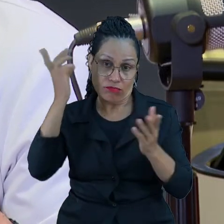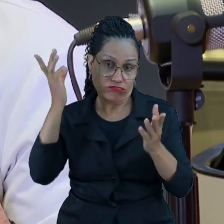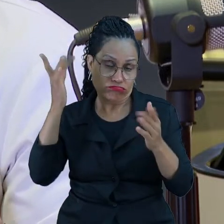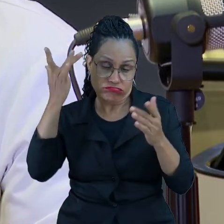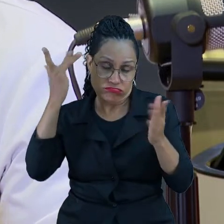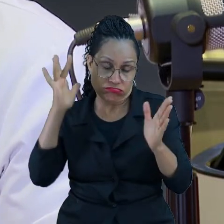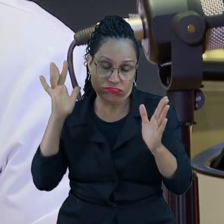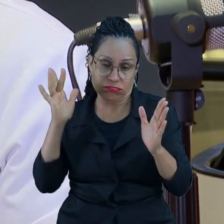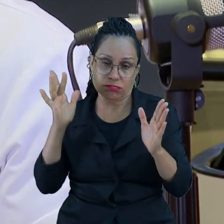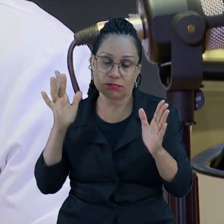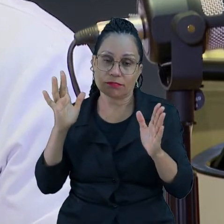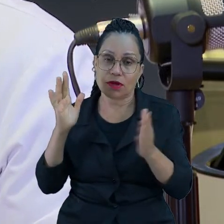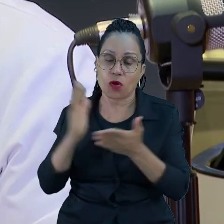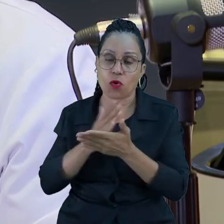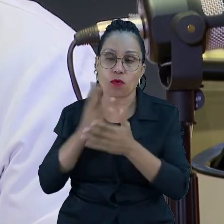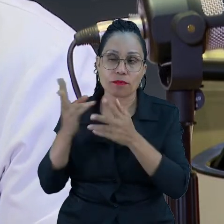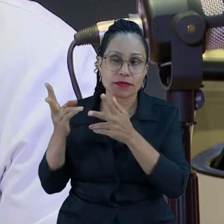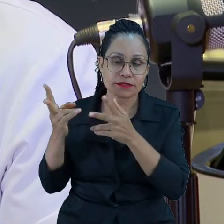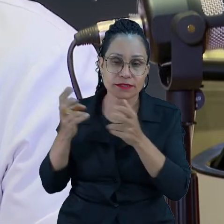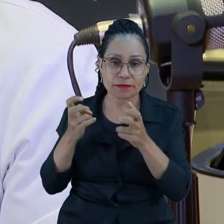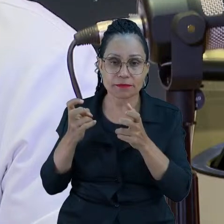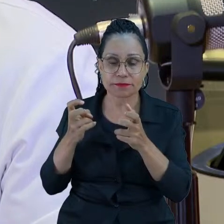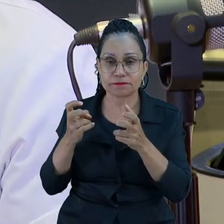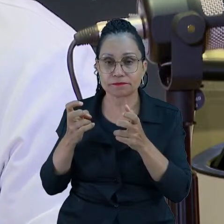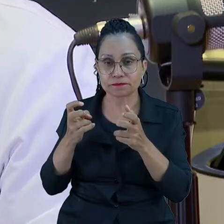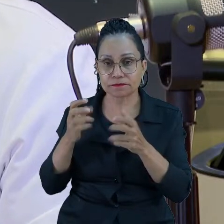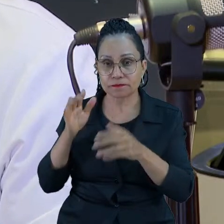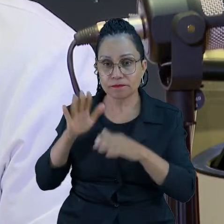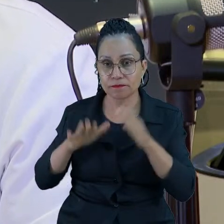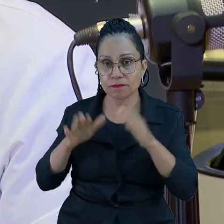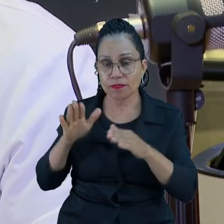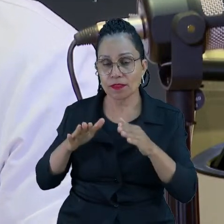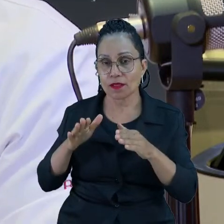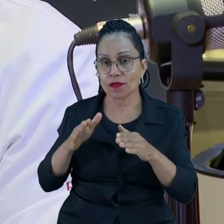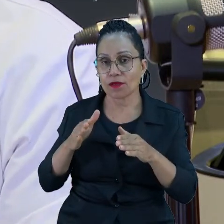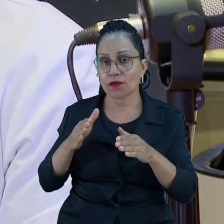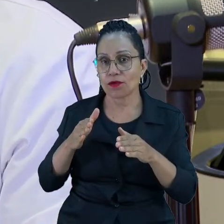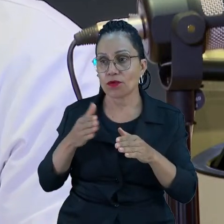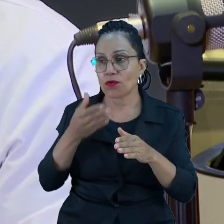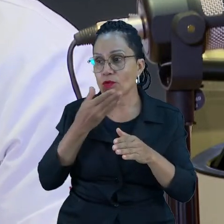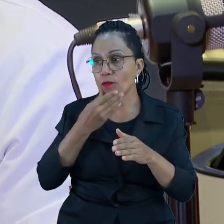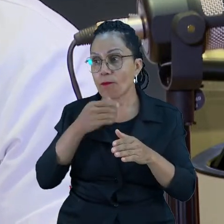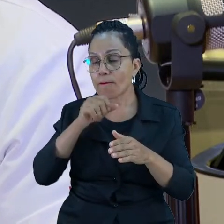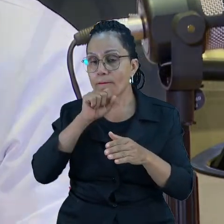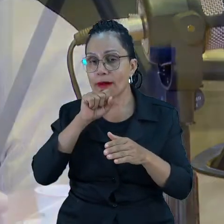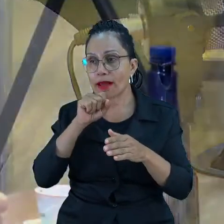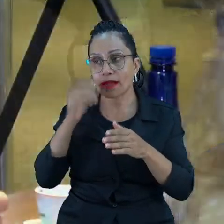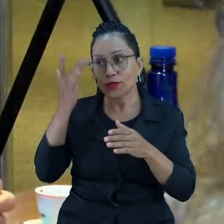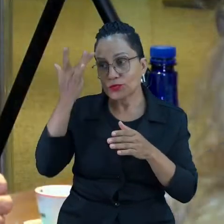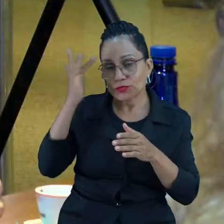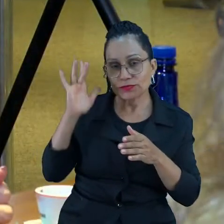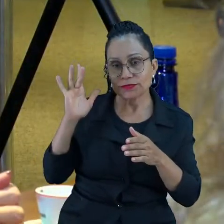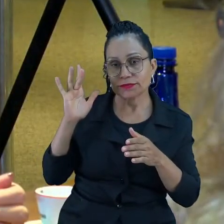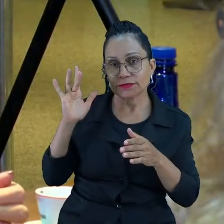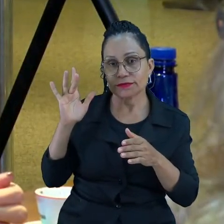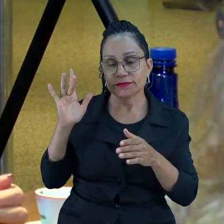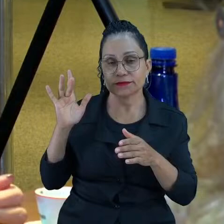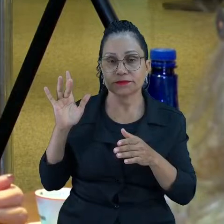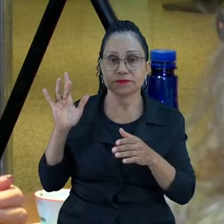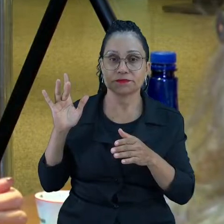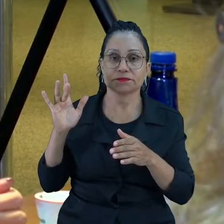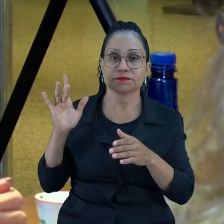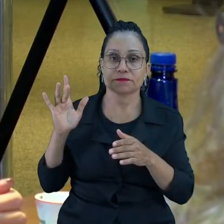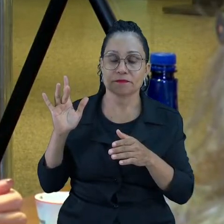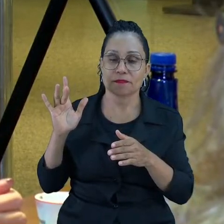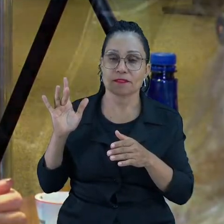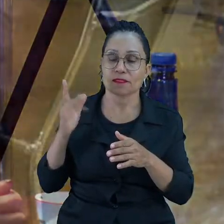vezes elas mesmas percebem e muitas vezes o pai não desconfia. Porque o pior que tem, isso aí vai uma dica que eu digo,